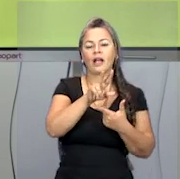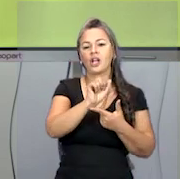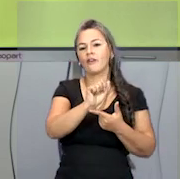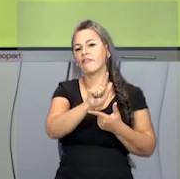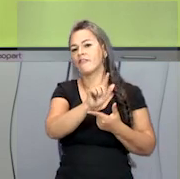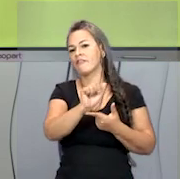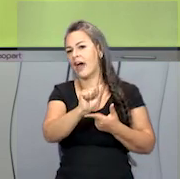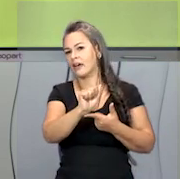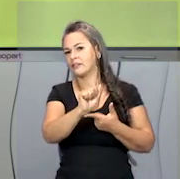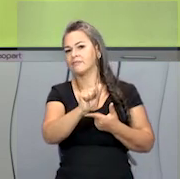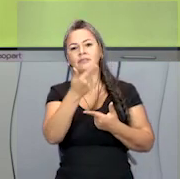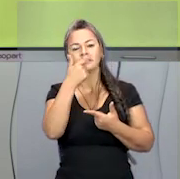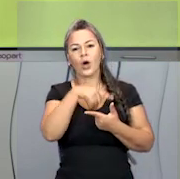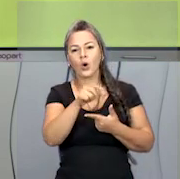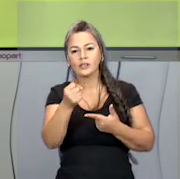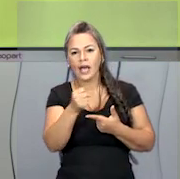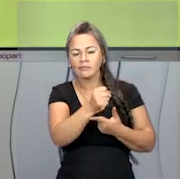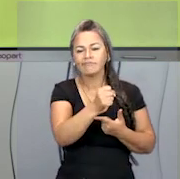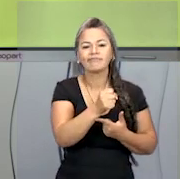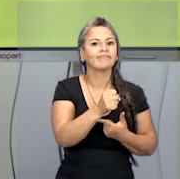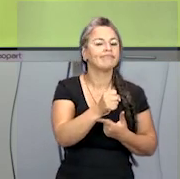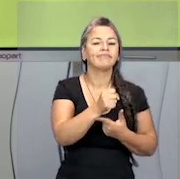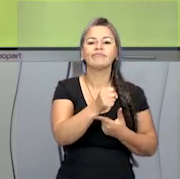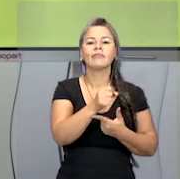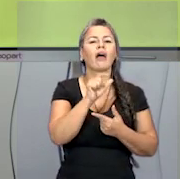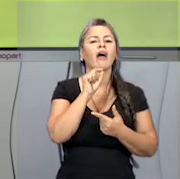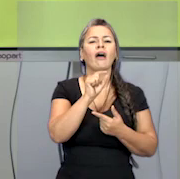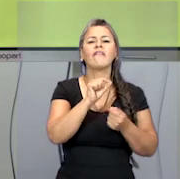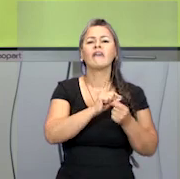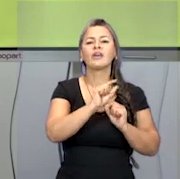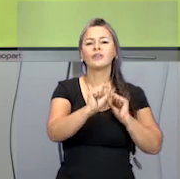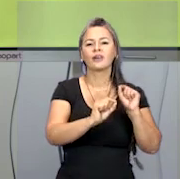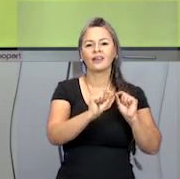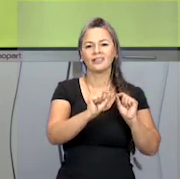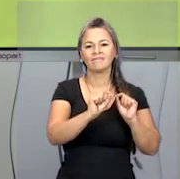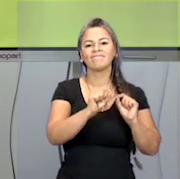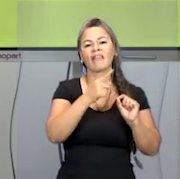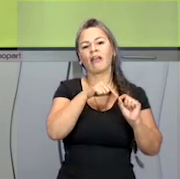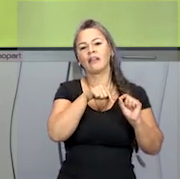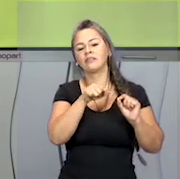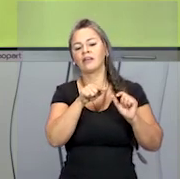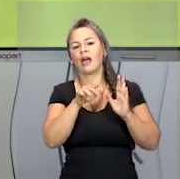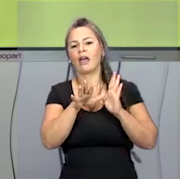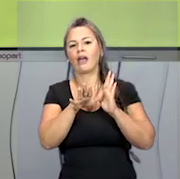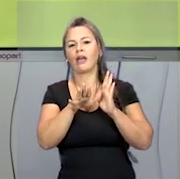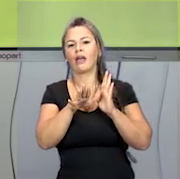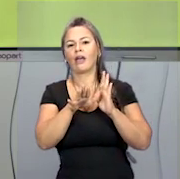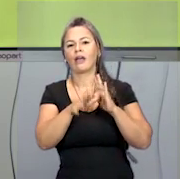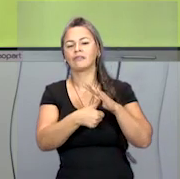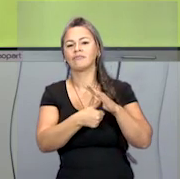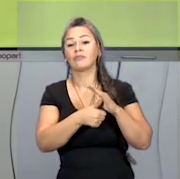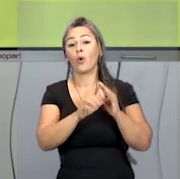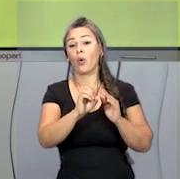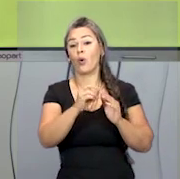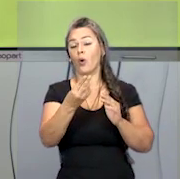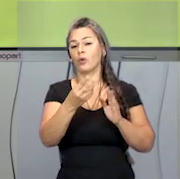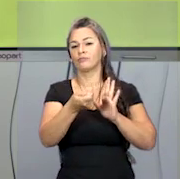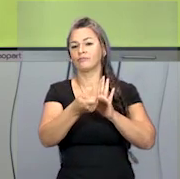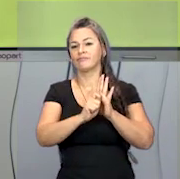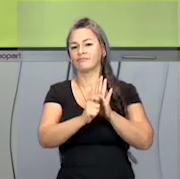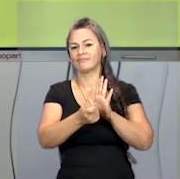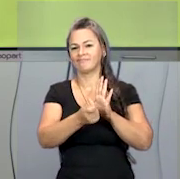ser inseridos no mercado de trabalho da cidade, vão procurar outras formas de